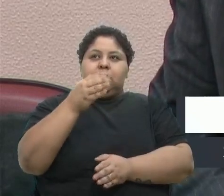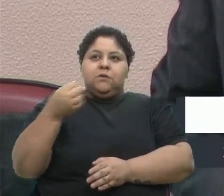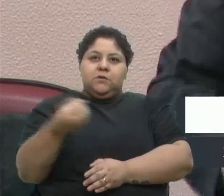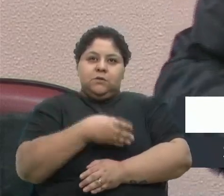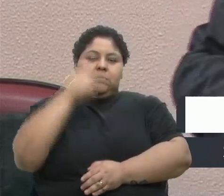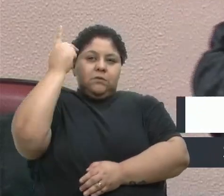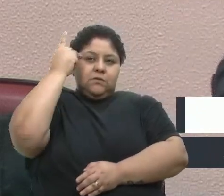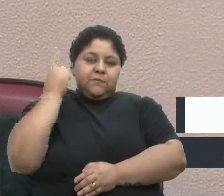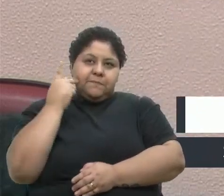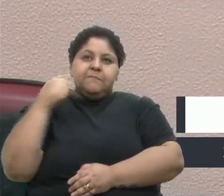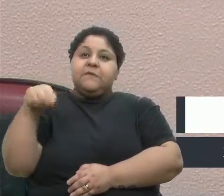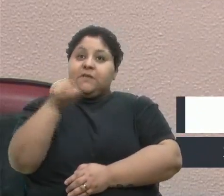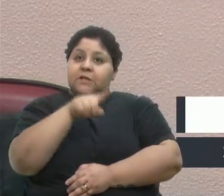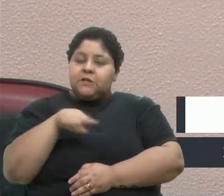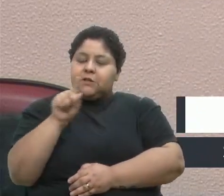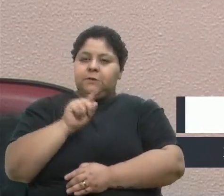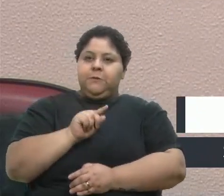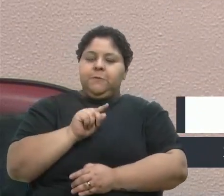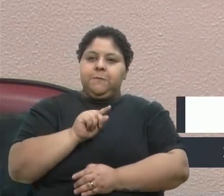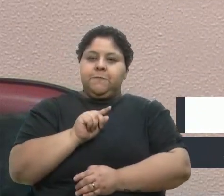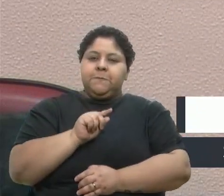E a gente